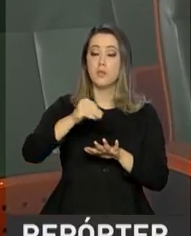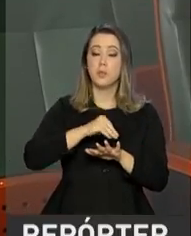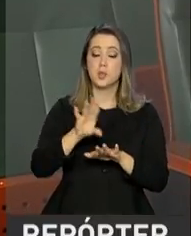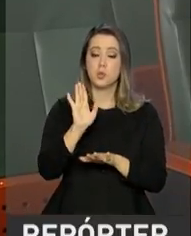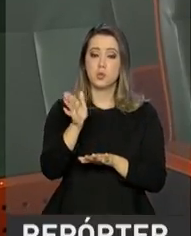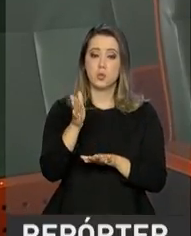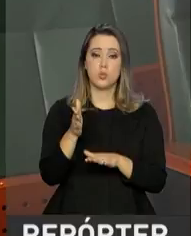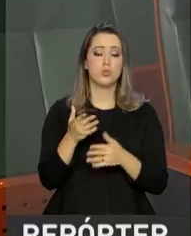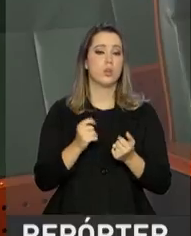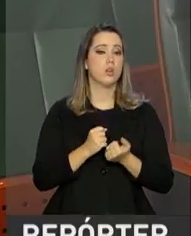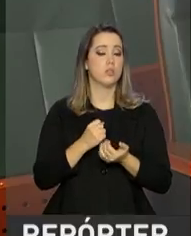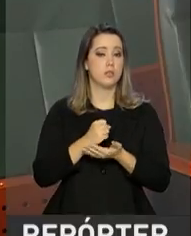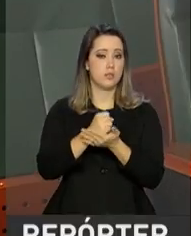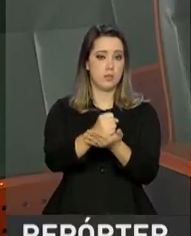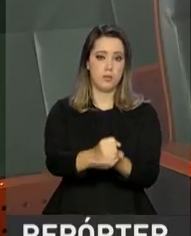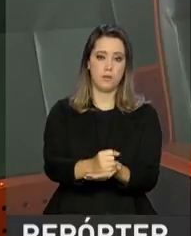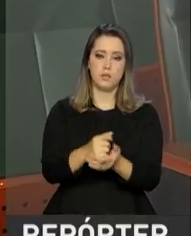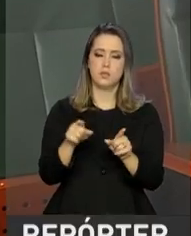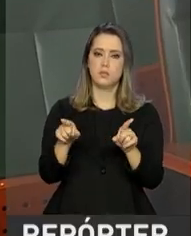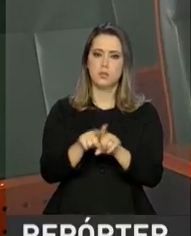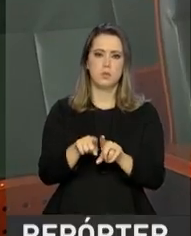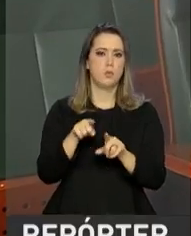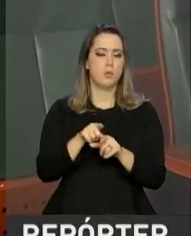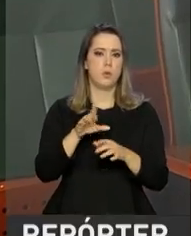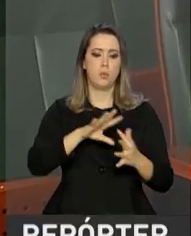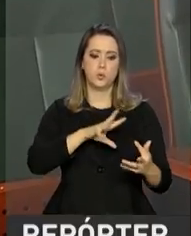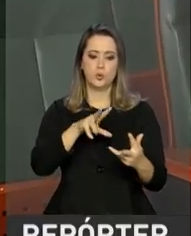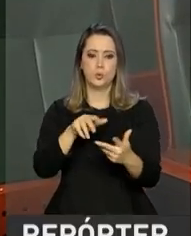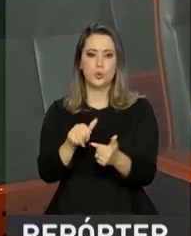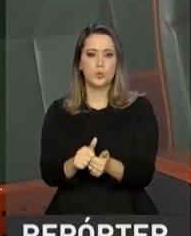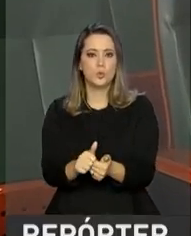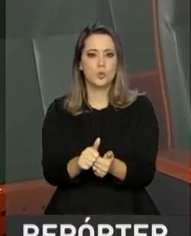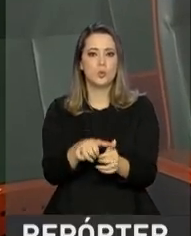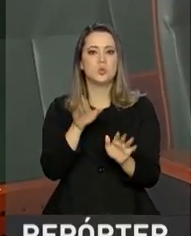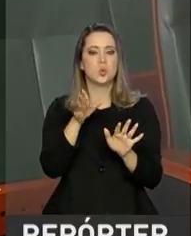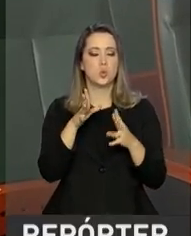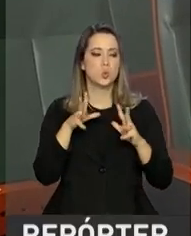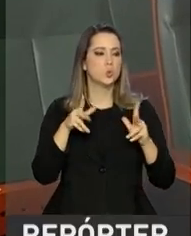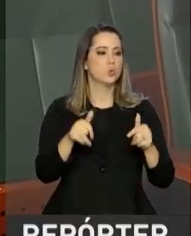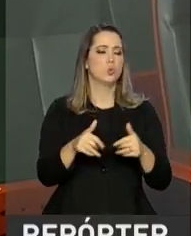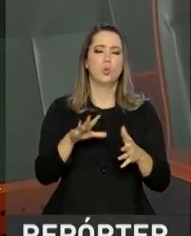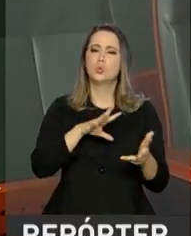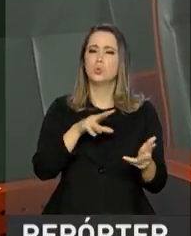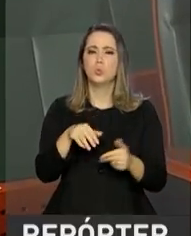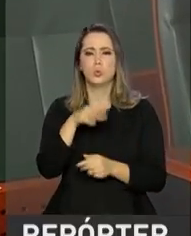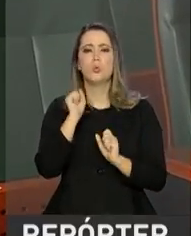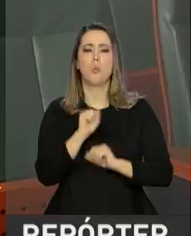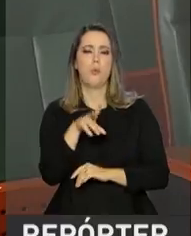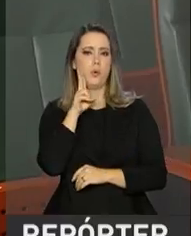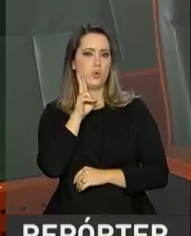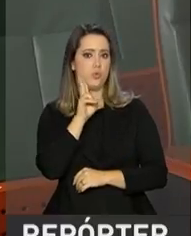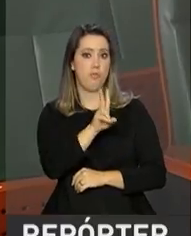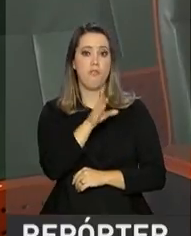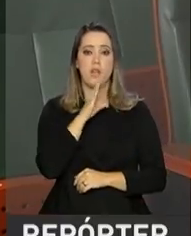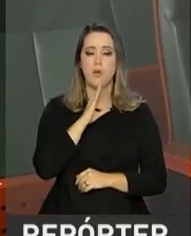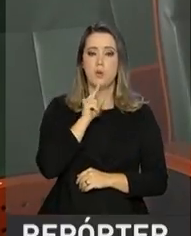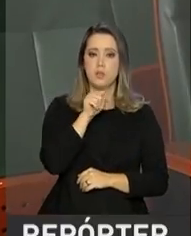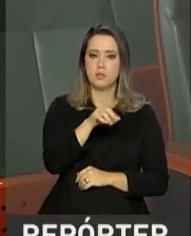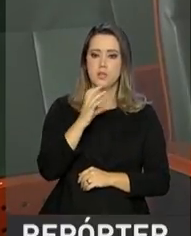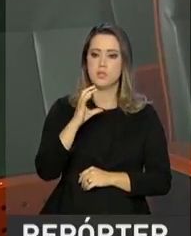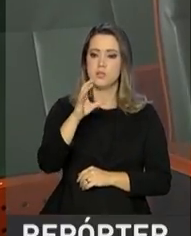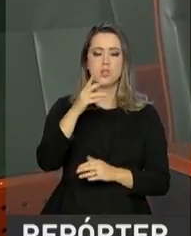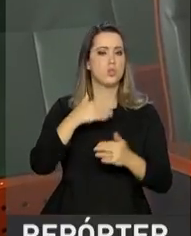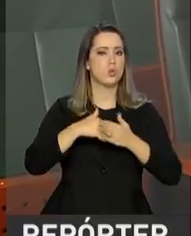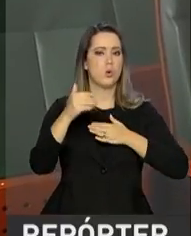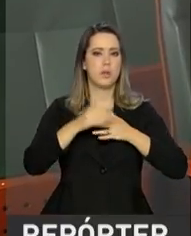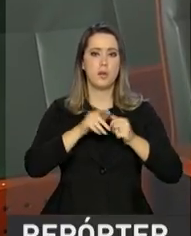também em bancos de dados oceanográficos internacionais, que também são abertos para toda a comunidade, não só cientistas, mas qualquer